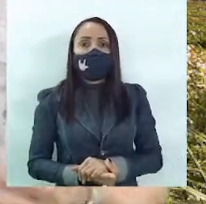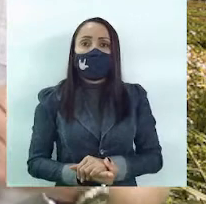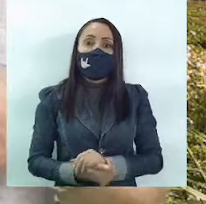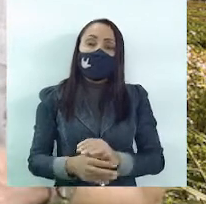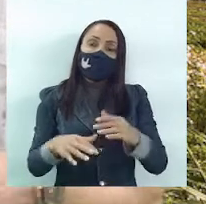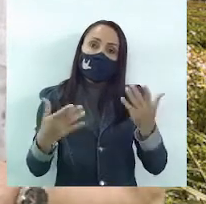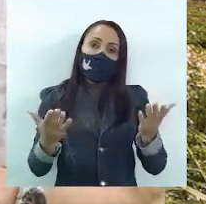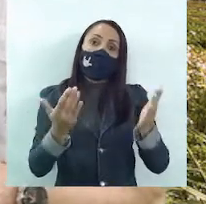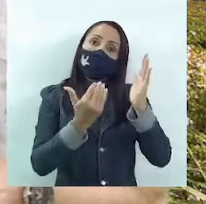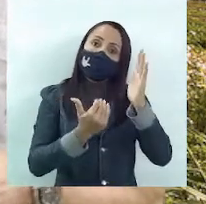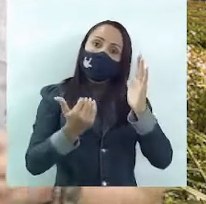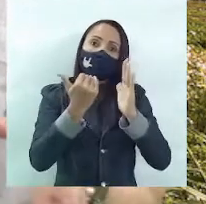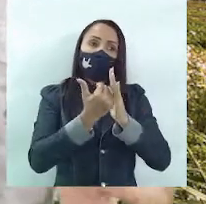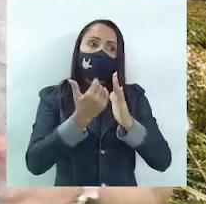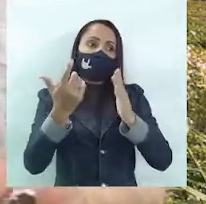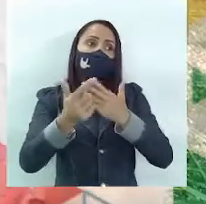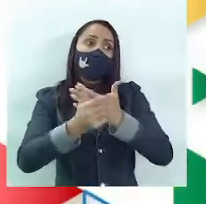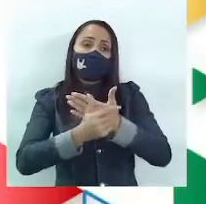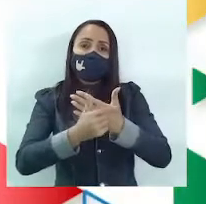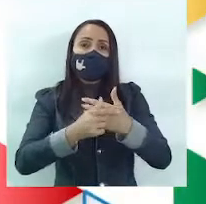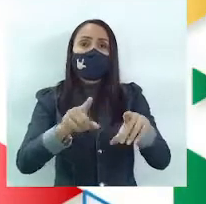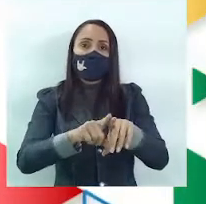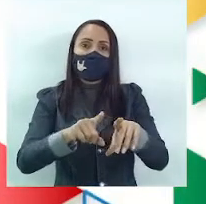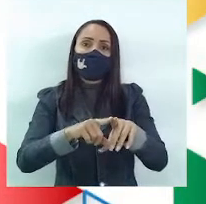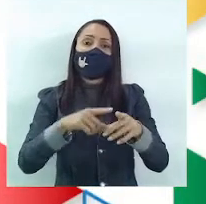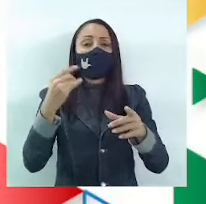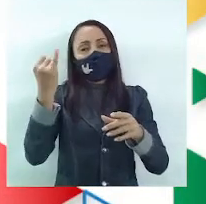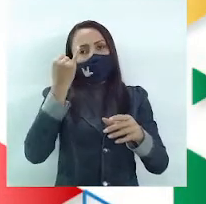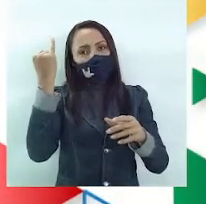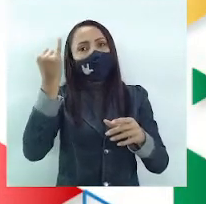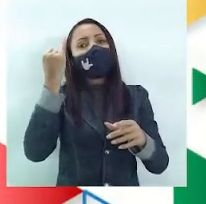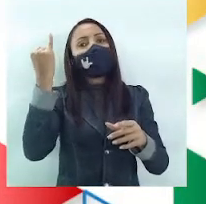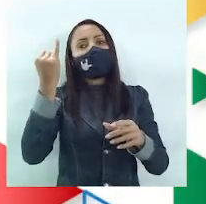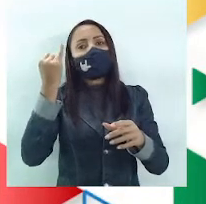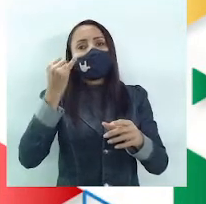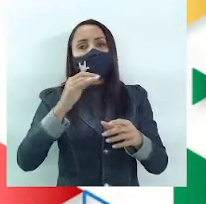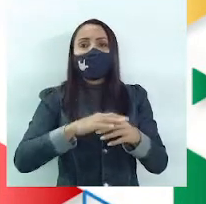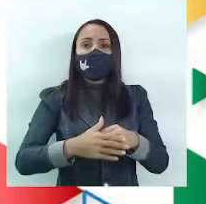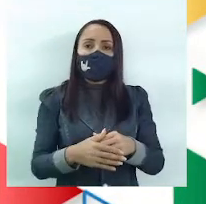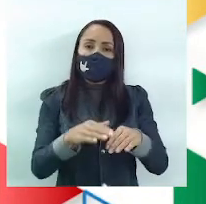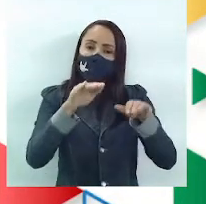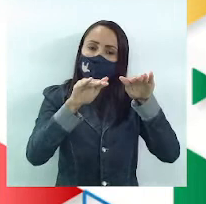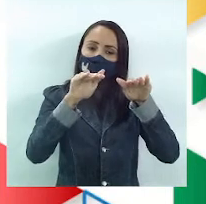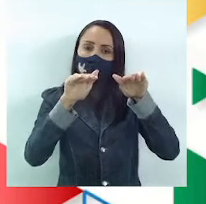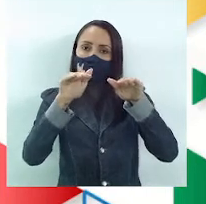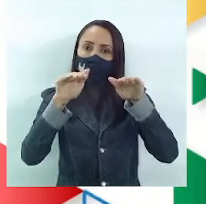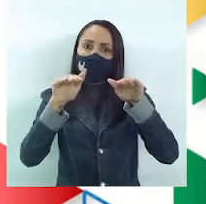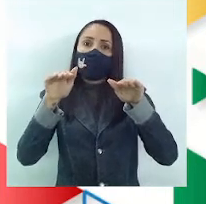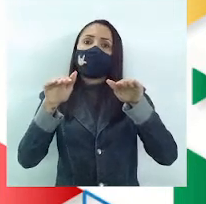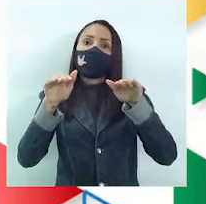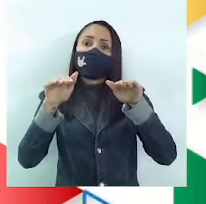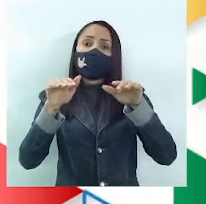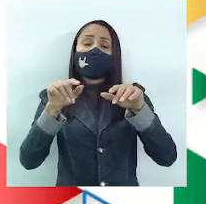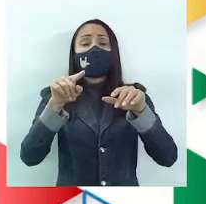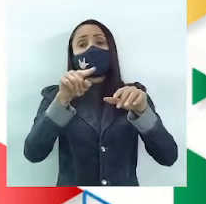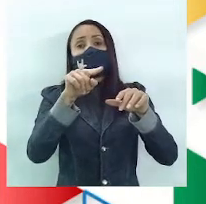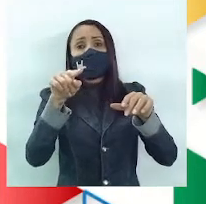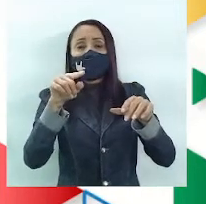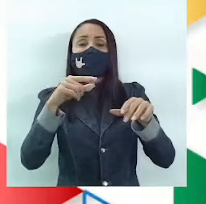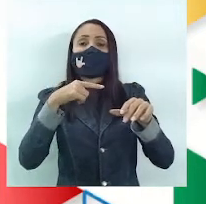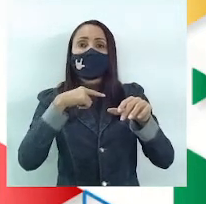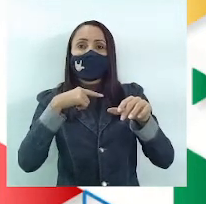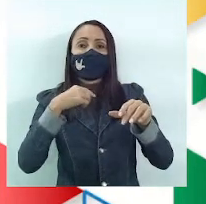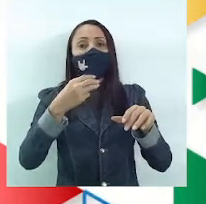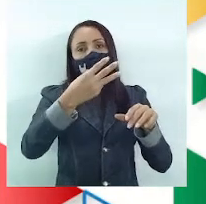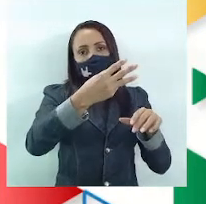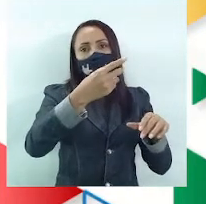de tudo isso aí, as funções também do dente é importante. Então, um equilíbrio. Eu sempre digo assim, se você são